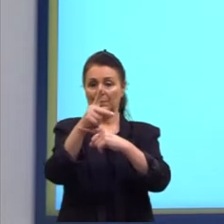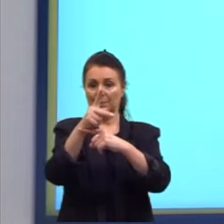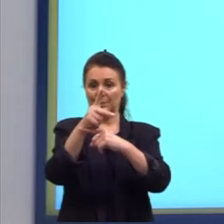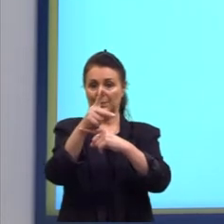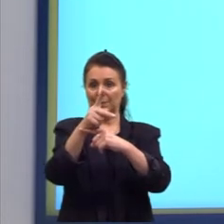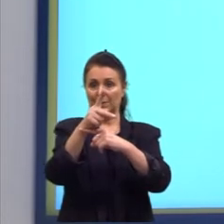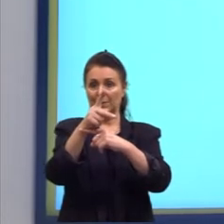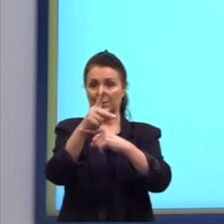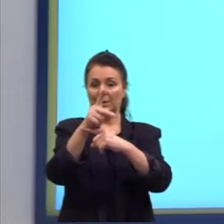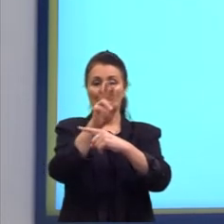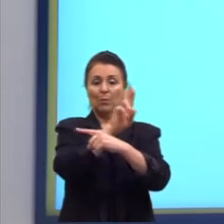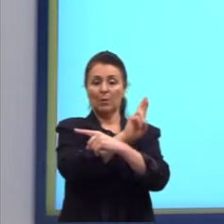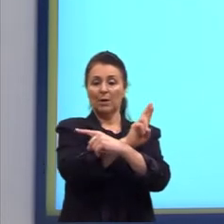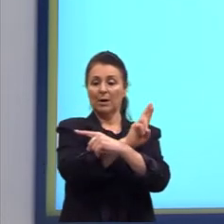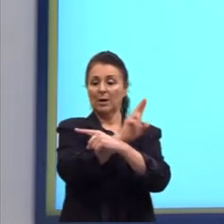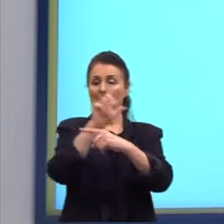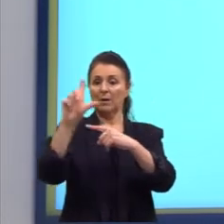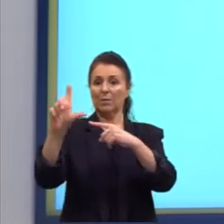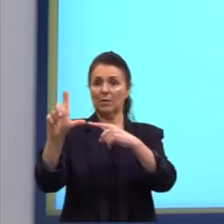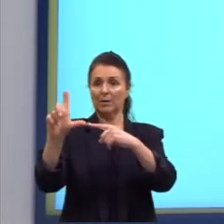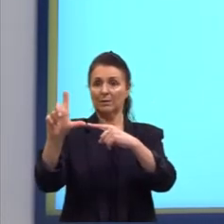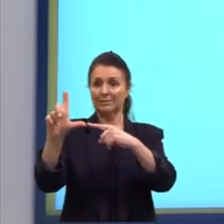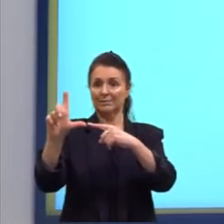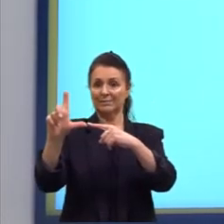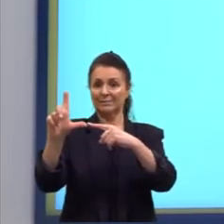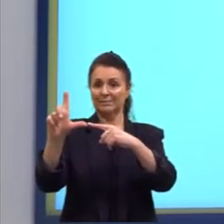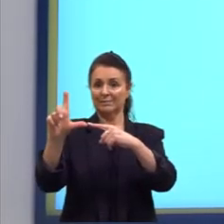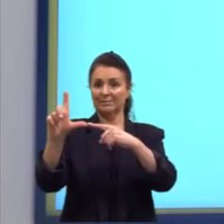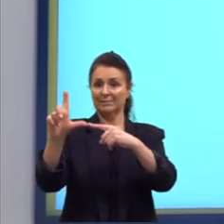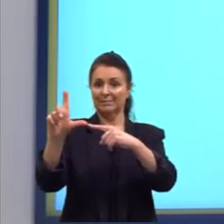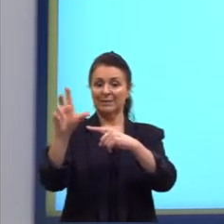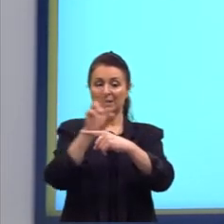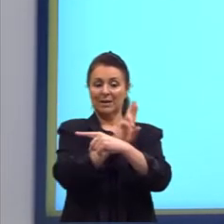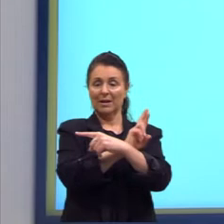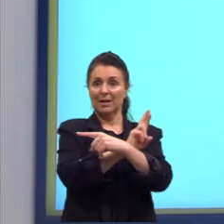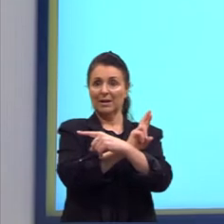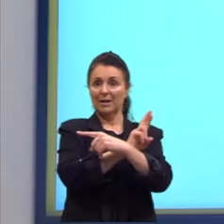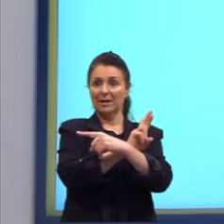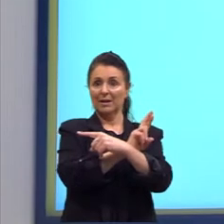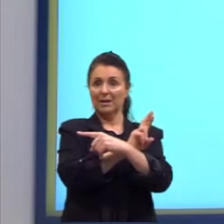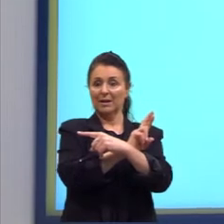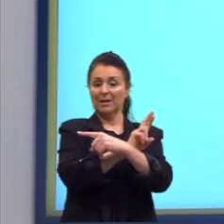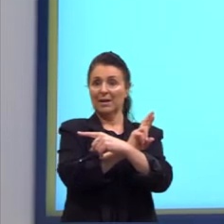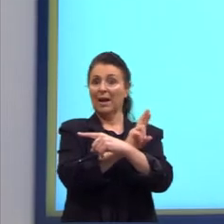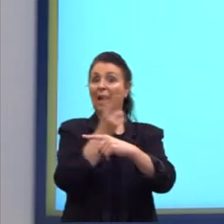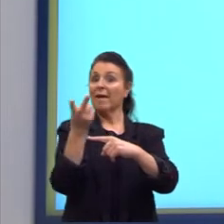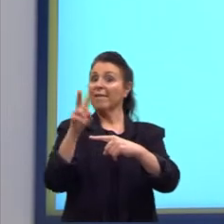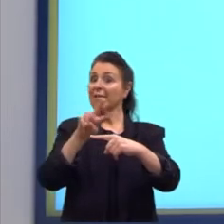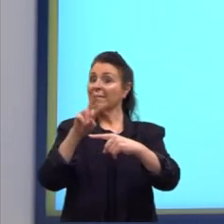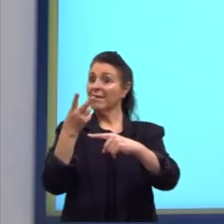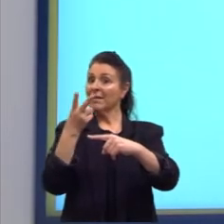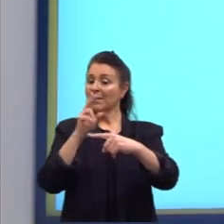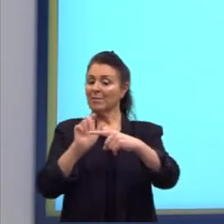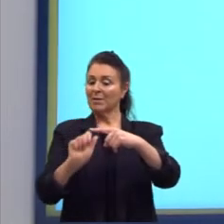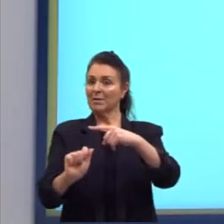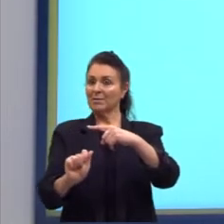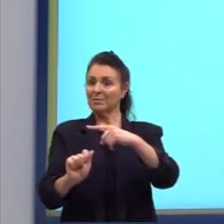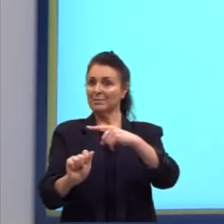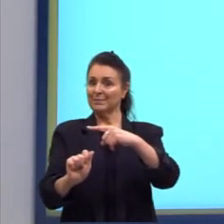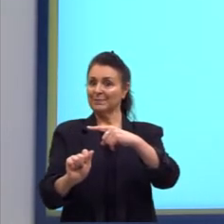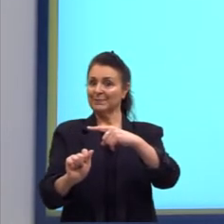peak QRA proporcional ao L ao comprimento QR é inversamente proporcional